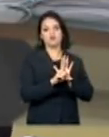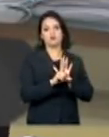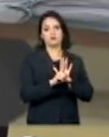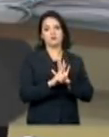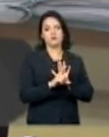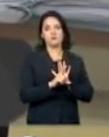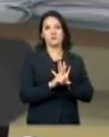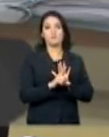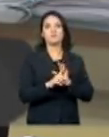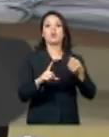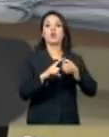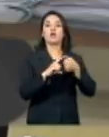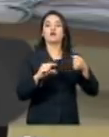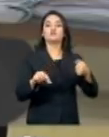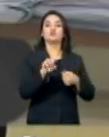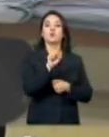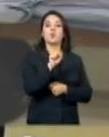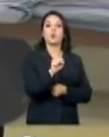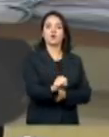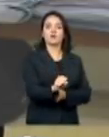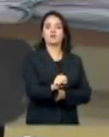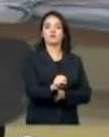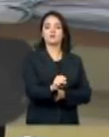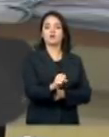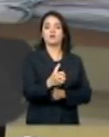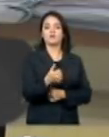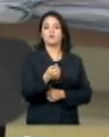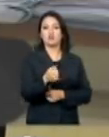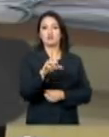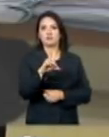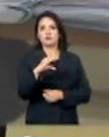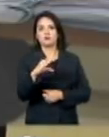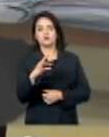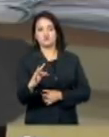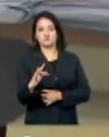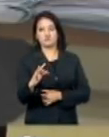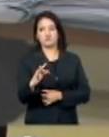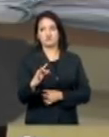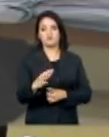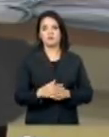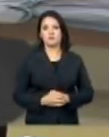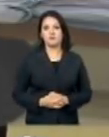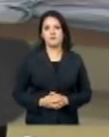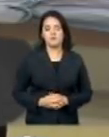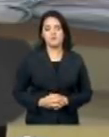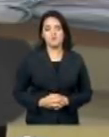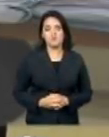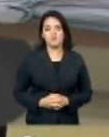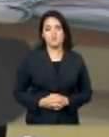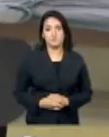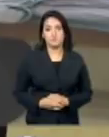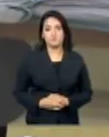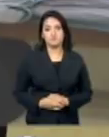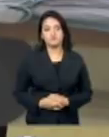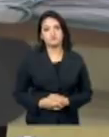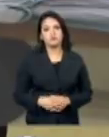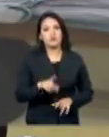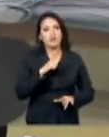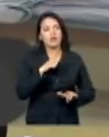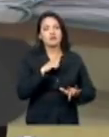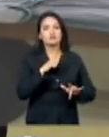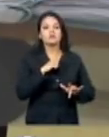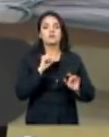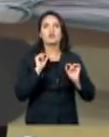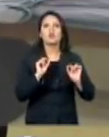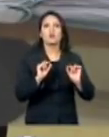artigo 8º caput do ato das disposições transitórias porções transitórias estabelece que o instituto da